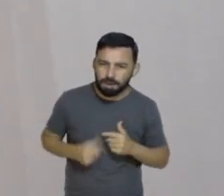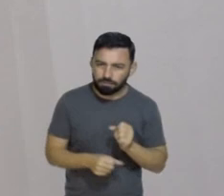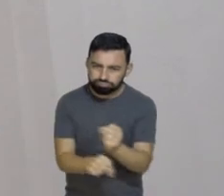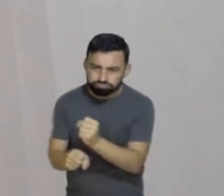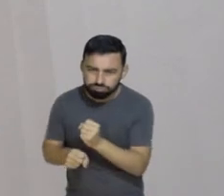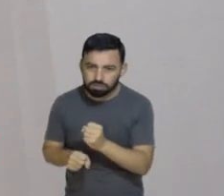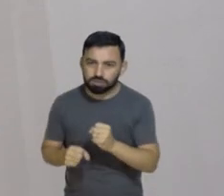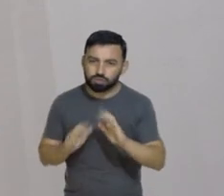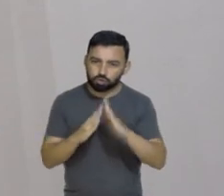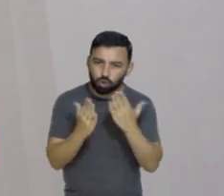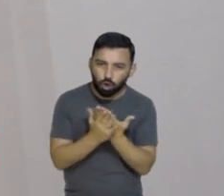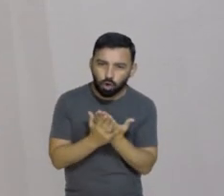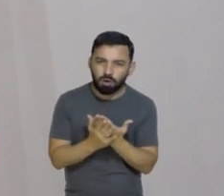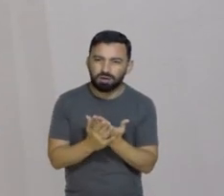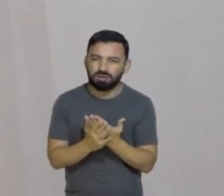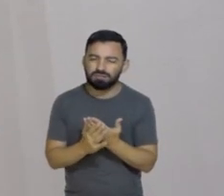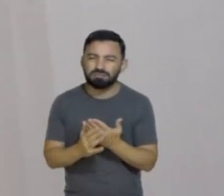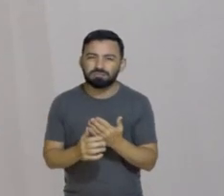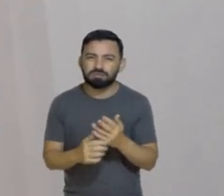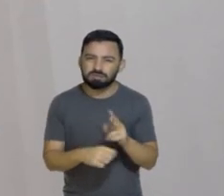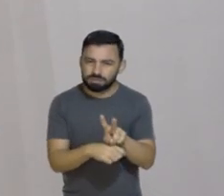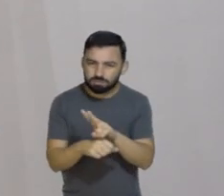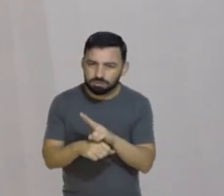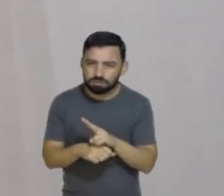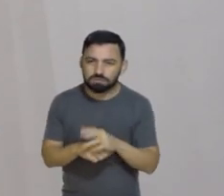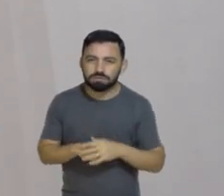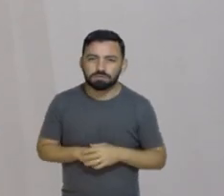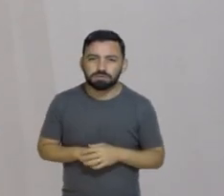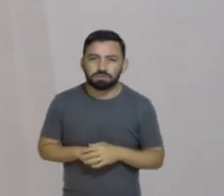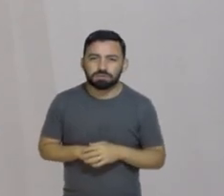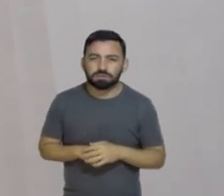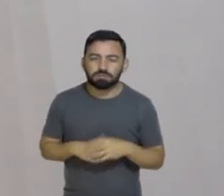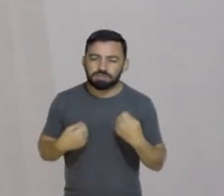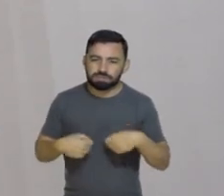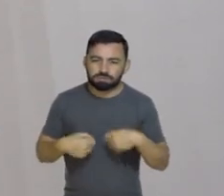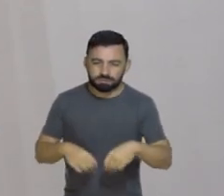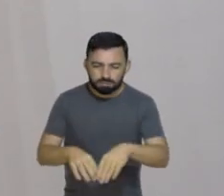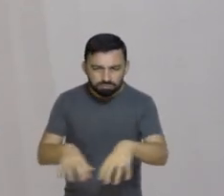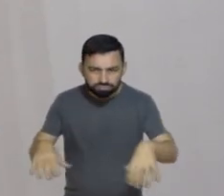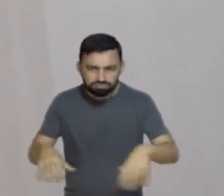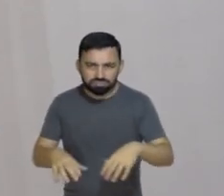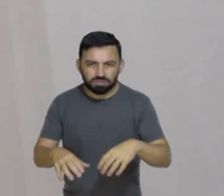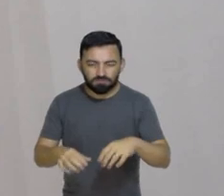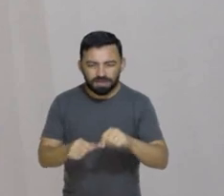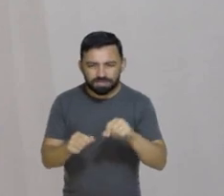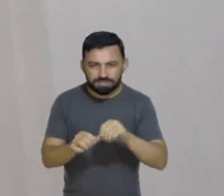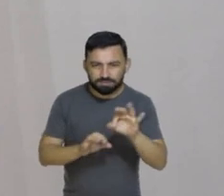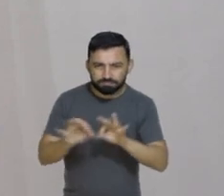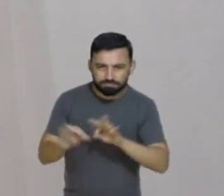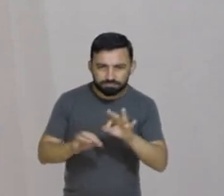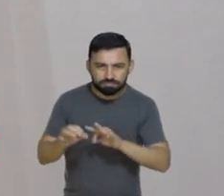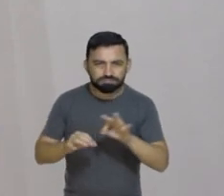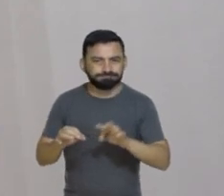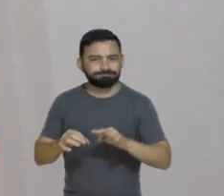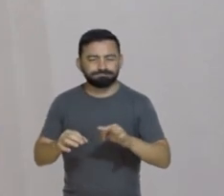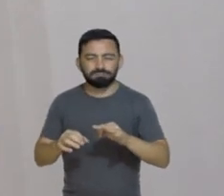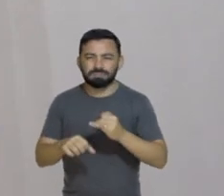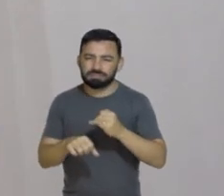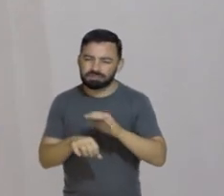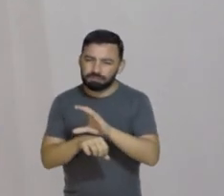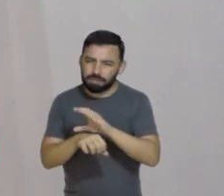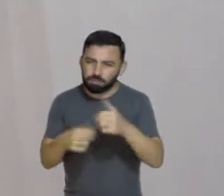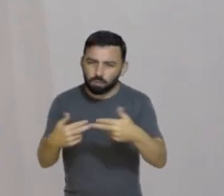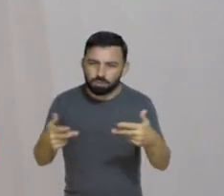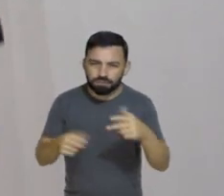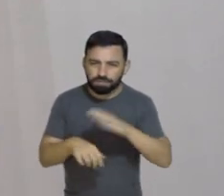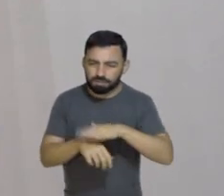colégio, com segurança. Fazer meio fio, lajota, tubo, colocar esse povo trabalhar.